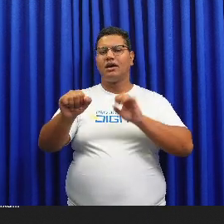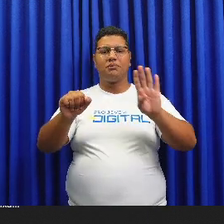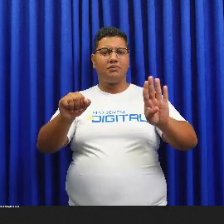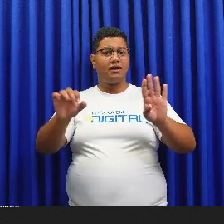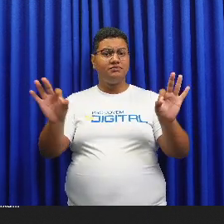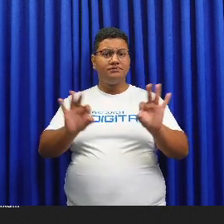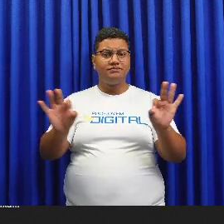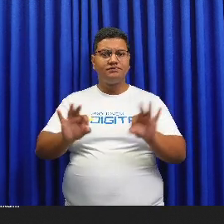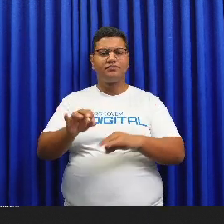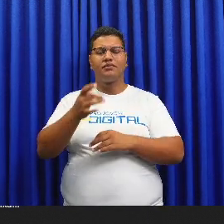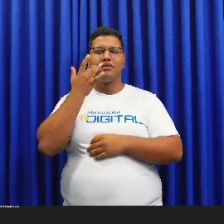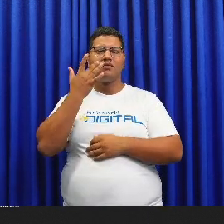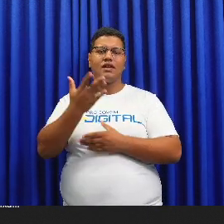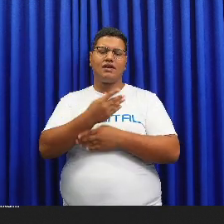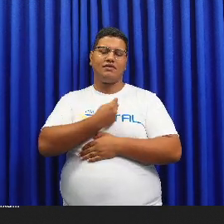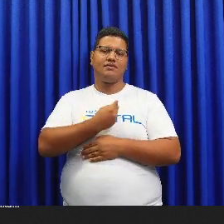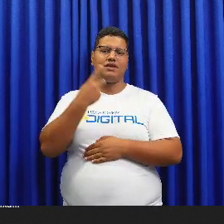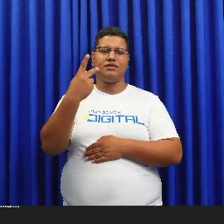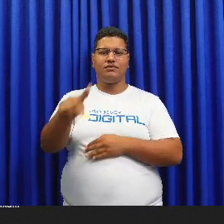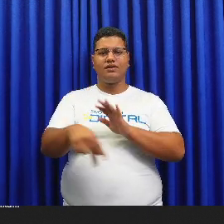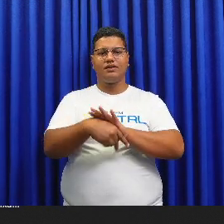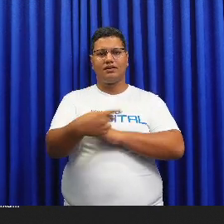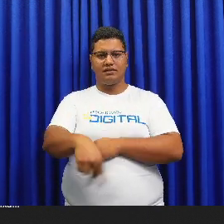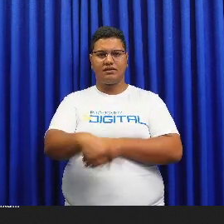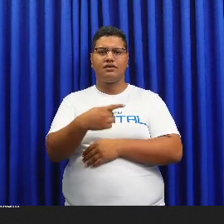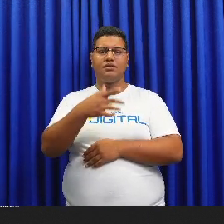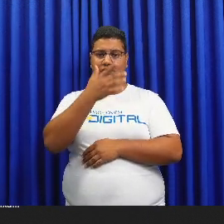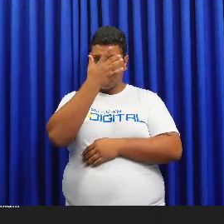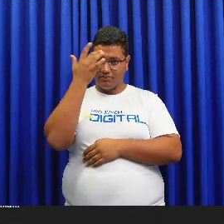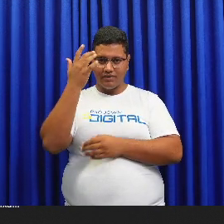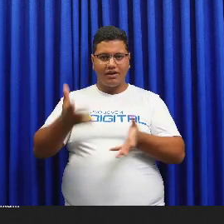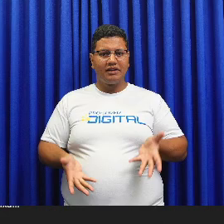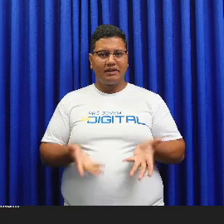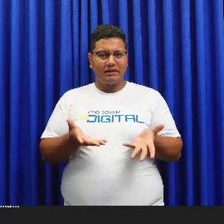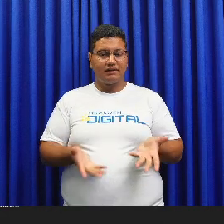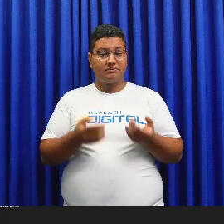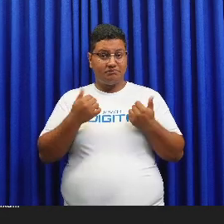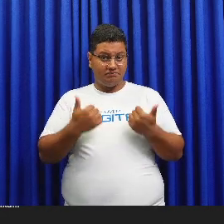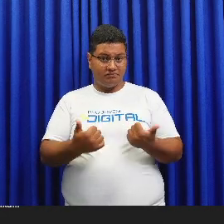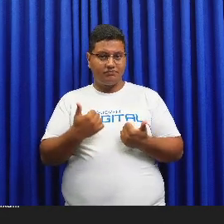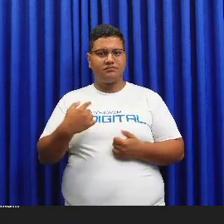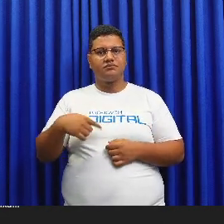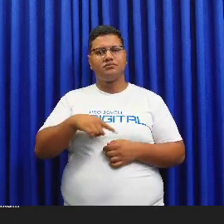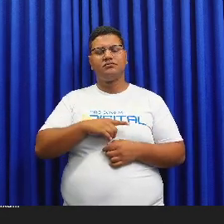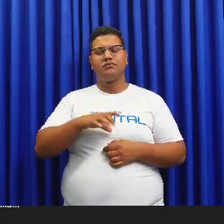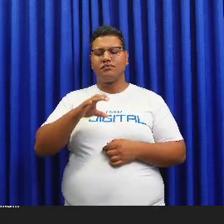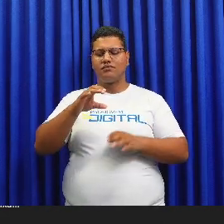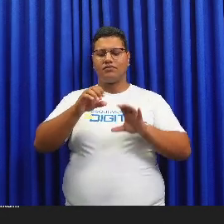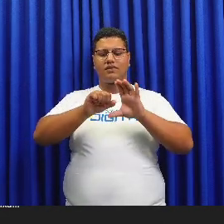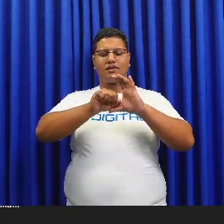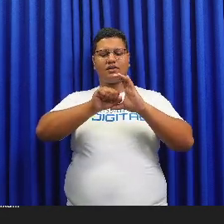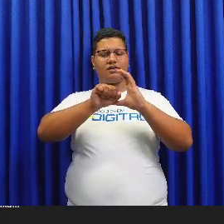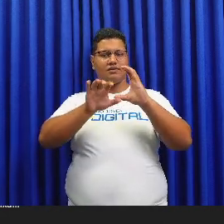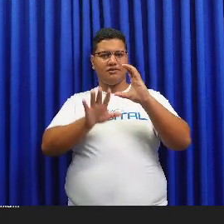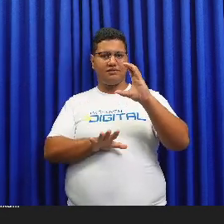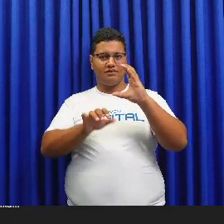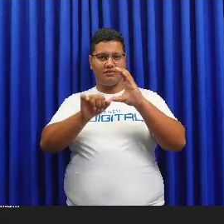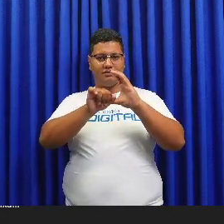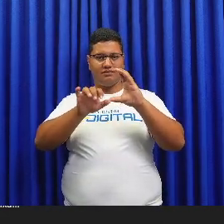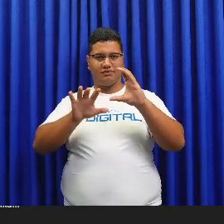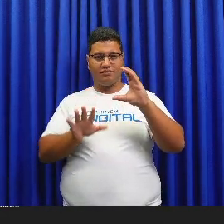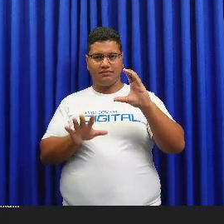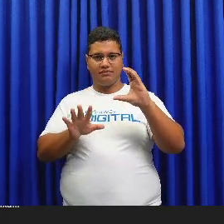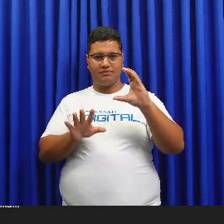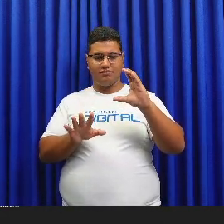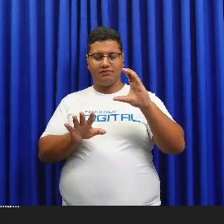é facilitar a sua vida quanto freelancer, beleza? Então, você vem aqui, ó, no Canva, beleza? O Canva,